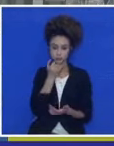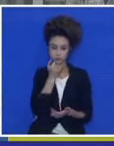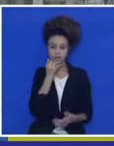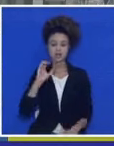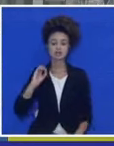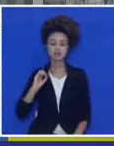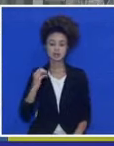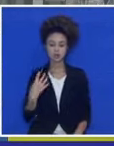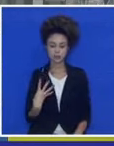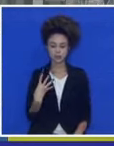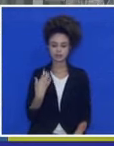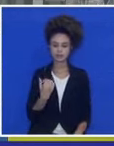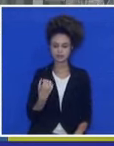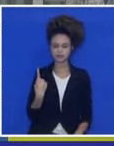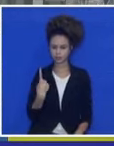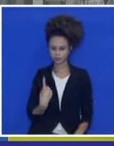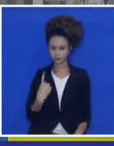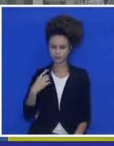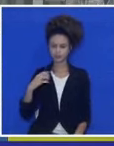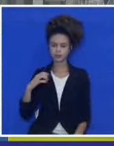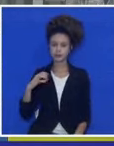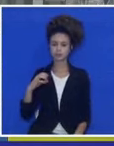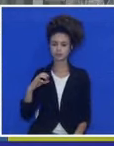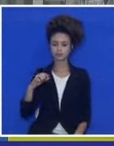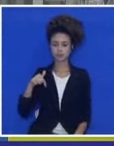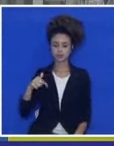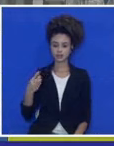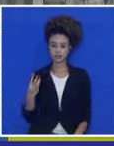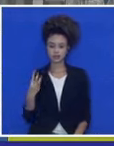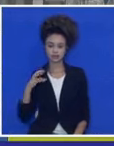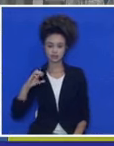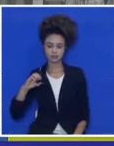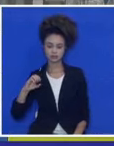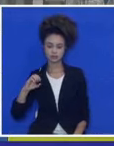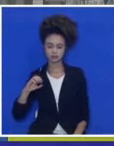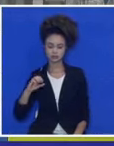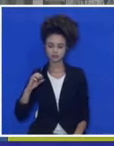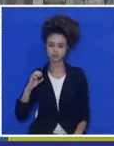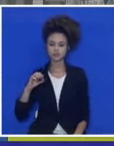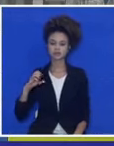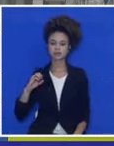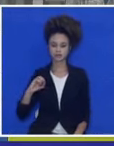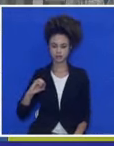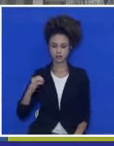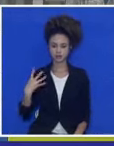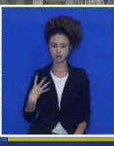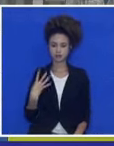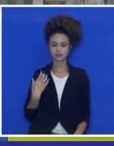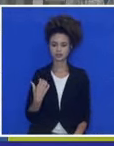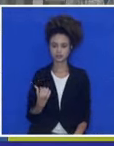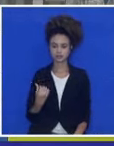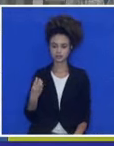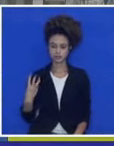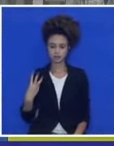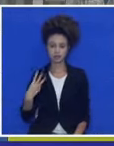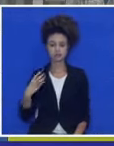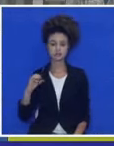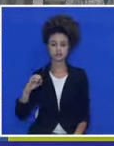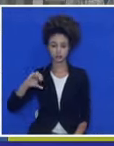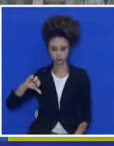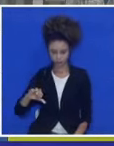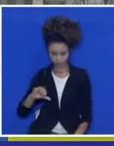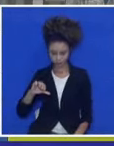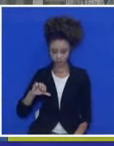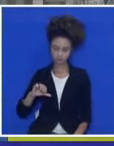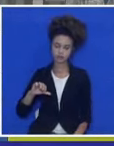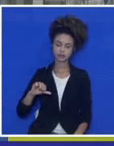71, 63, 09 e 78. 04, 71, 63,